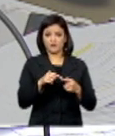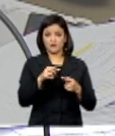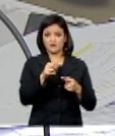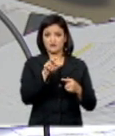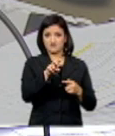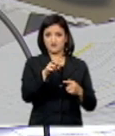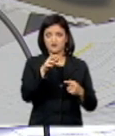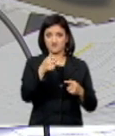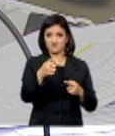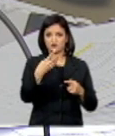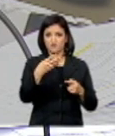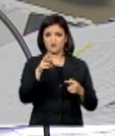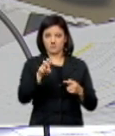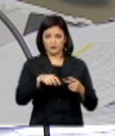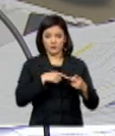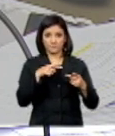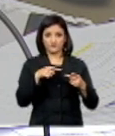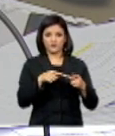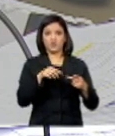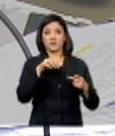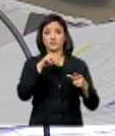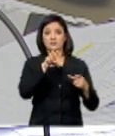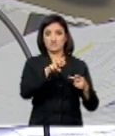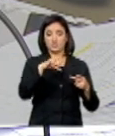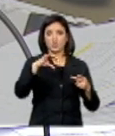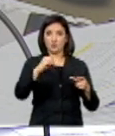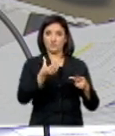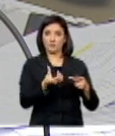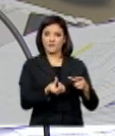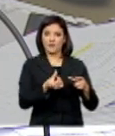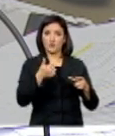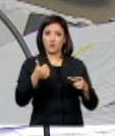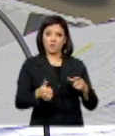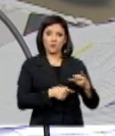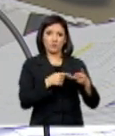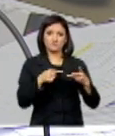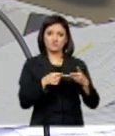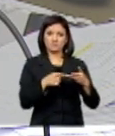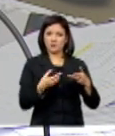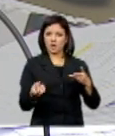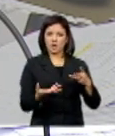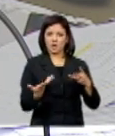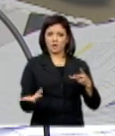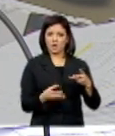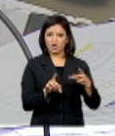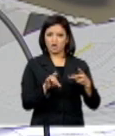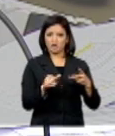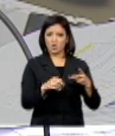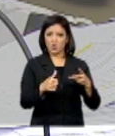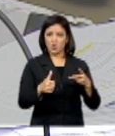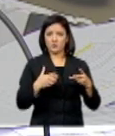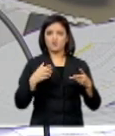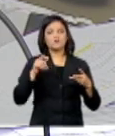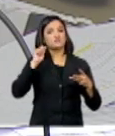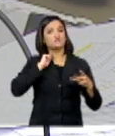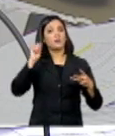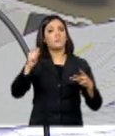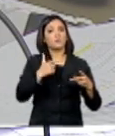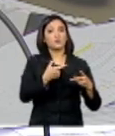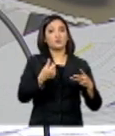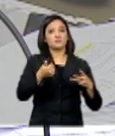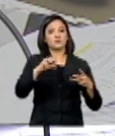10 59 61 ea mais recente julgado agora dia 11 de abril de 2009 a